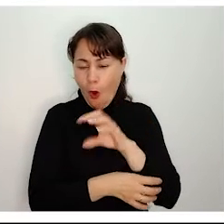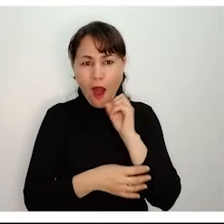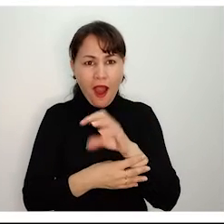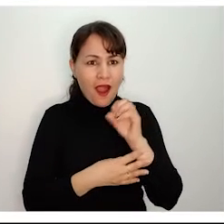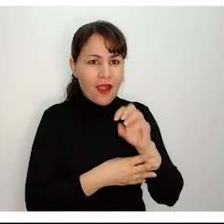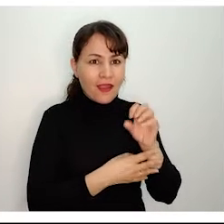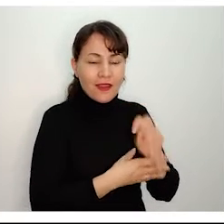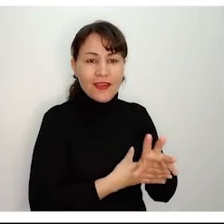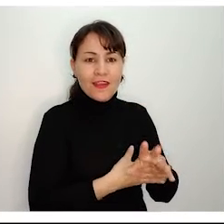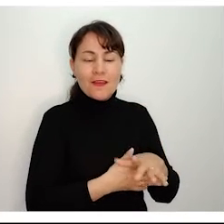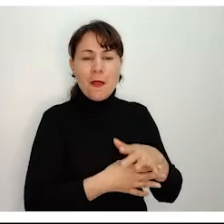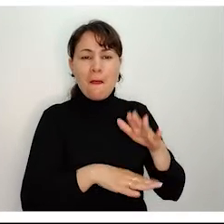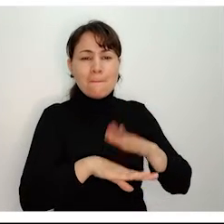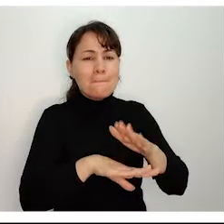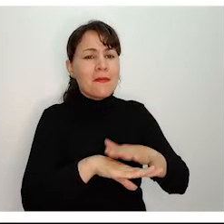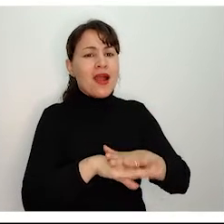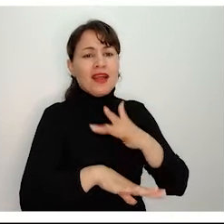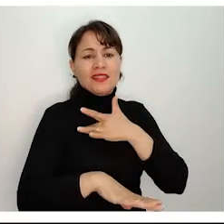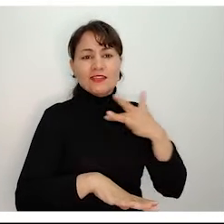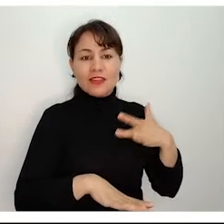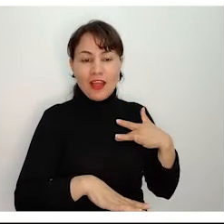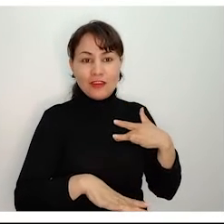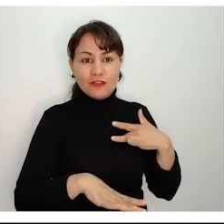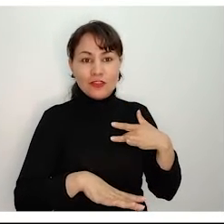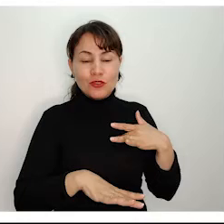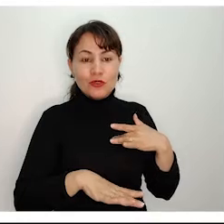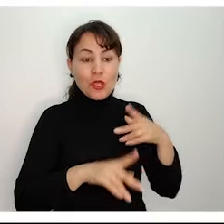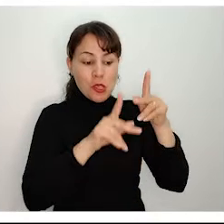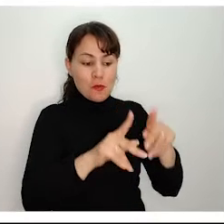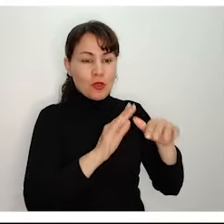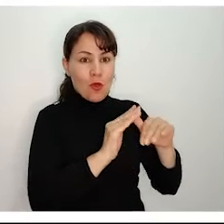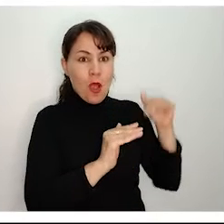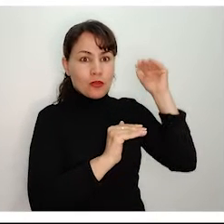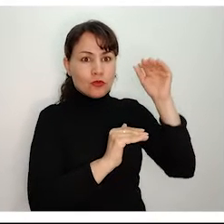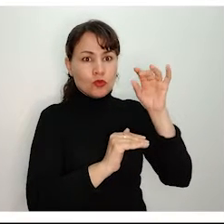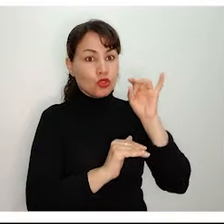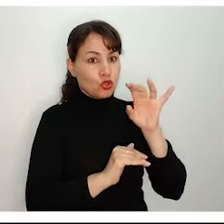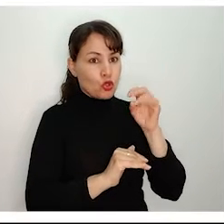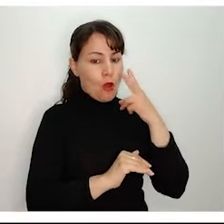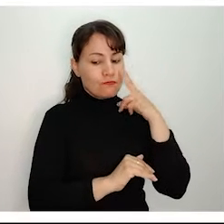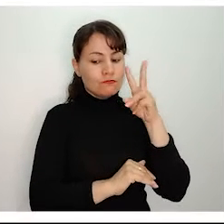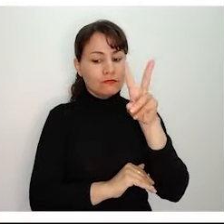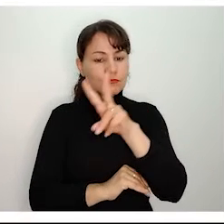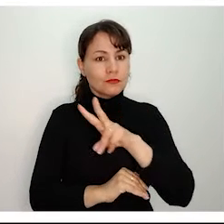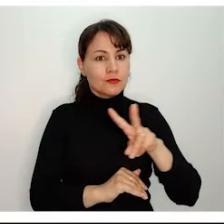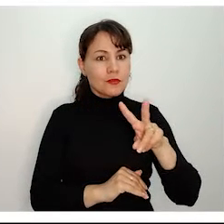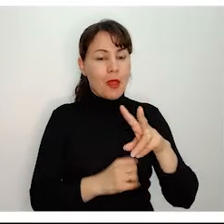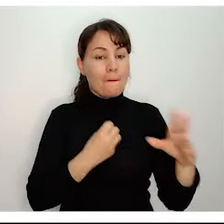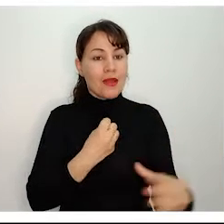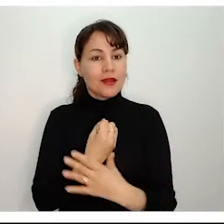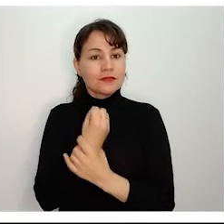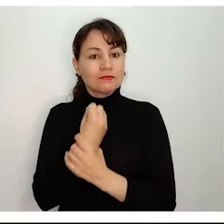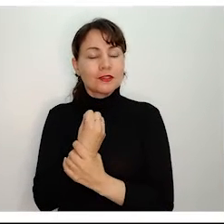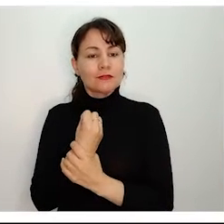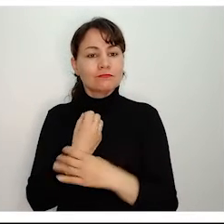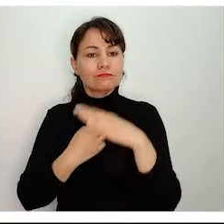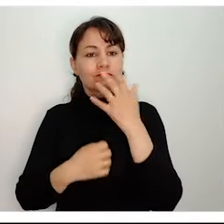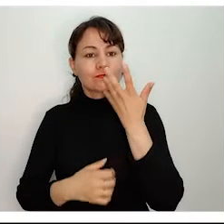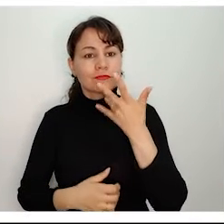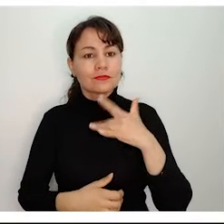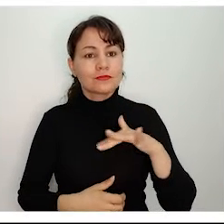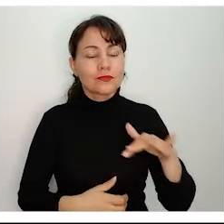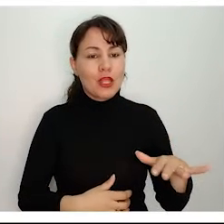desenvolvimento seja o mais saudável possível. E muitas vezes os adultos precisam ser apenas observadores para garantir a segurança